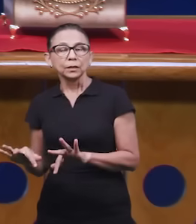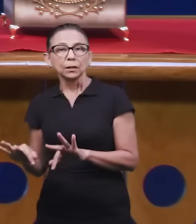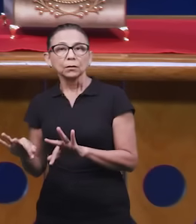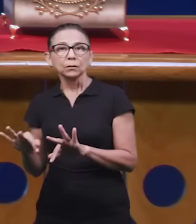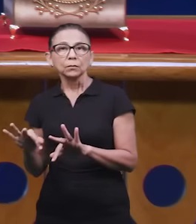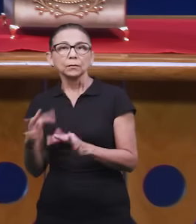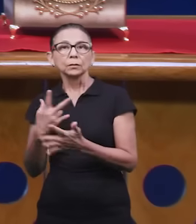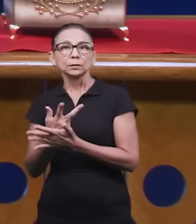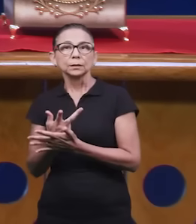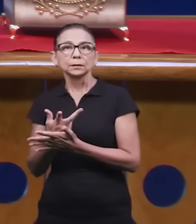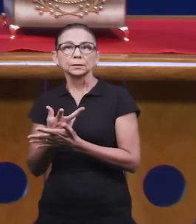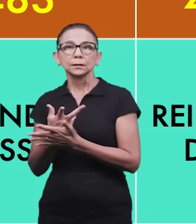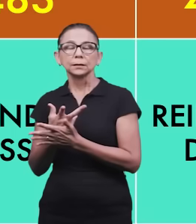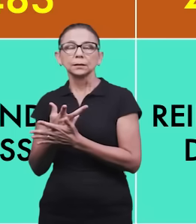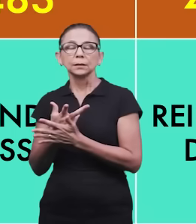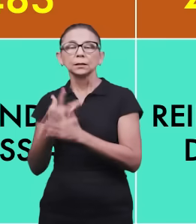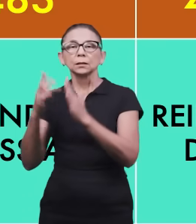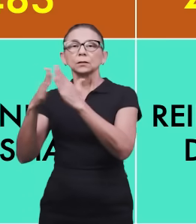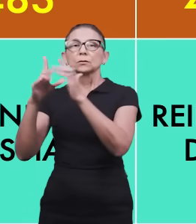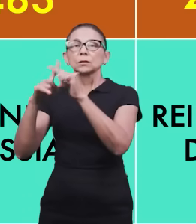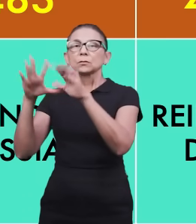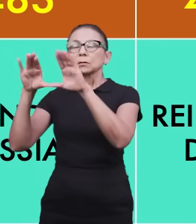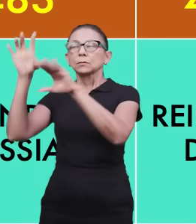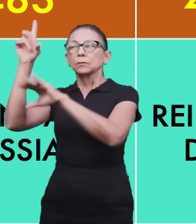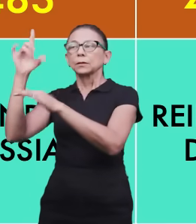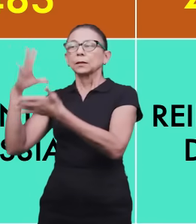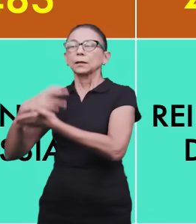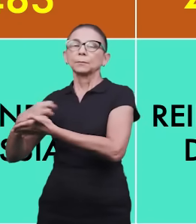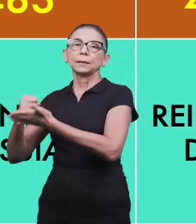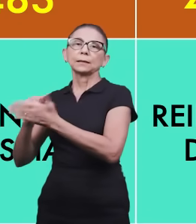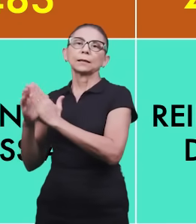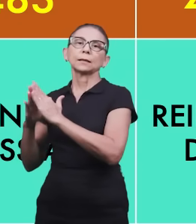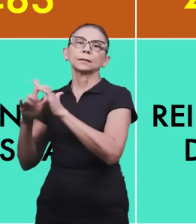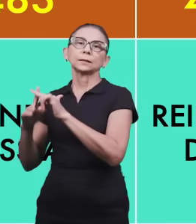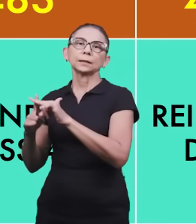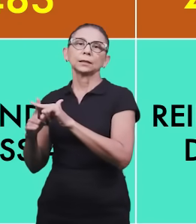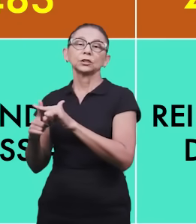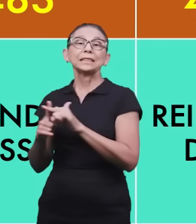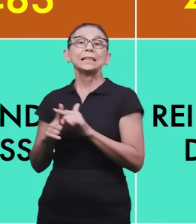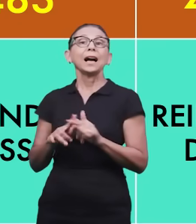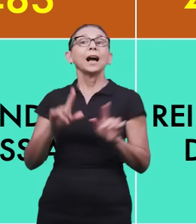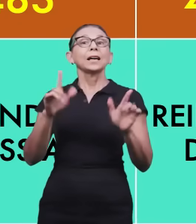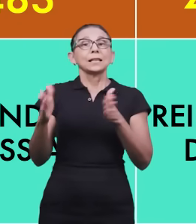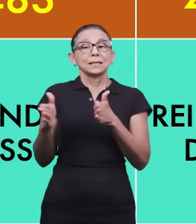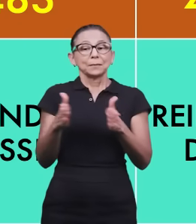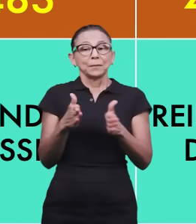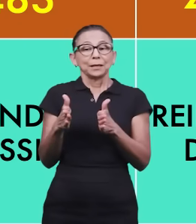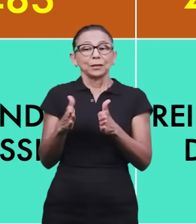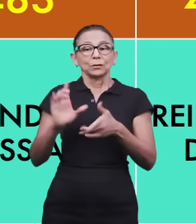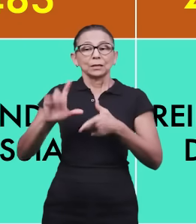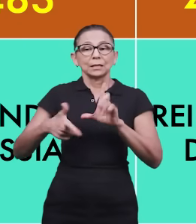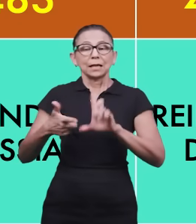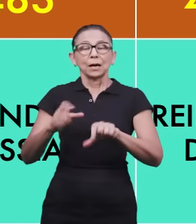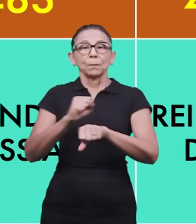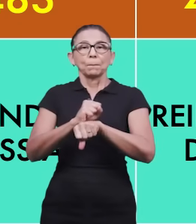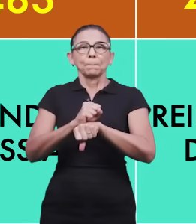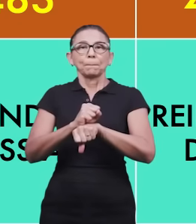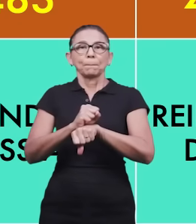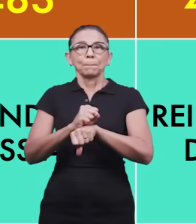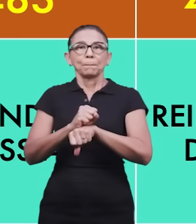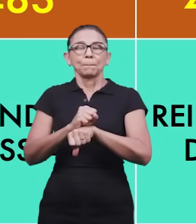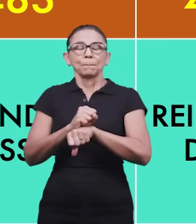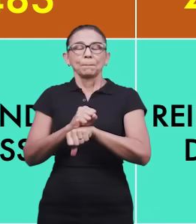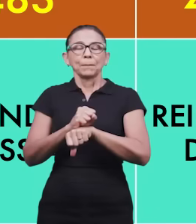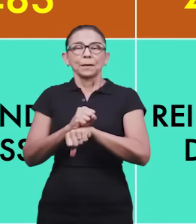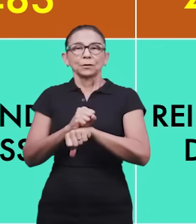iniciou e vai fechar. Quando esse tempo fechar, os 7 anos que foram paralisados vão contar. Vou mostrar isso